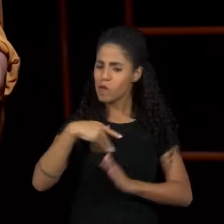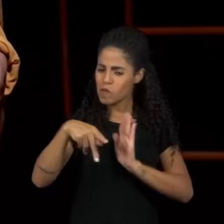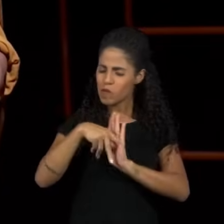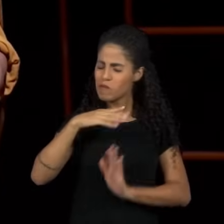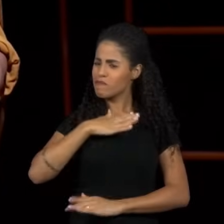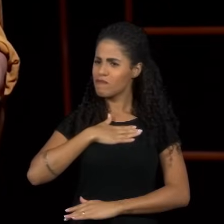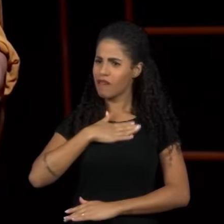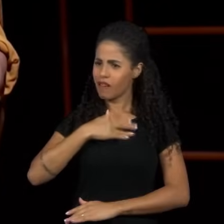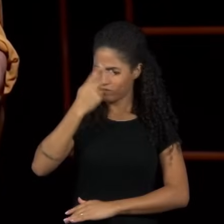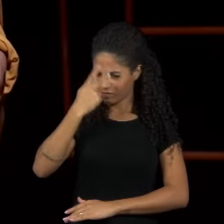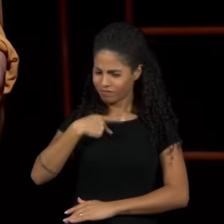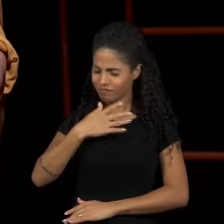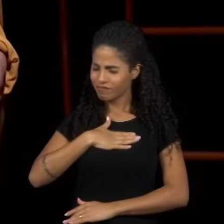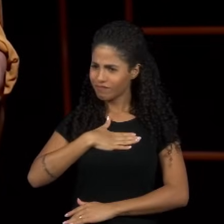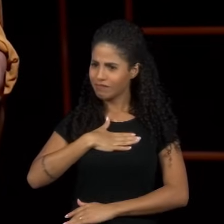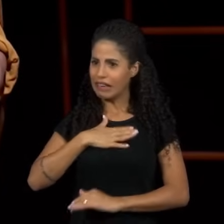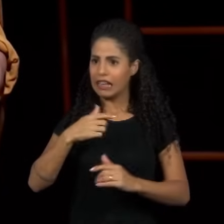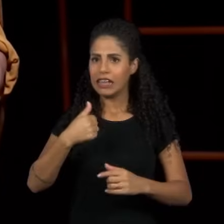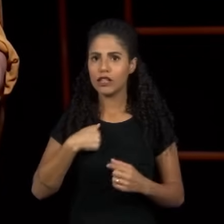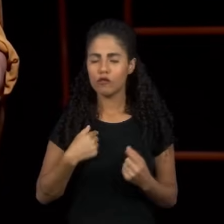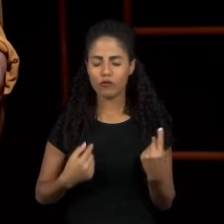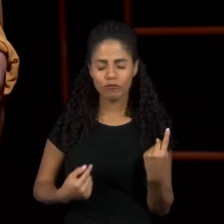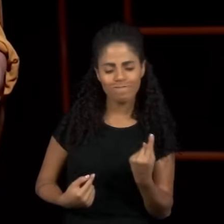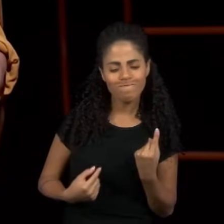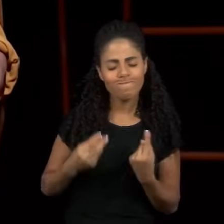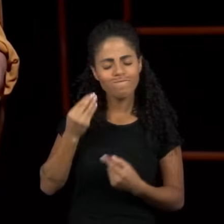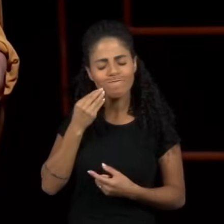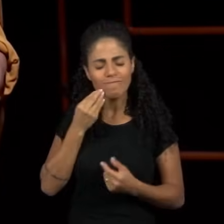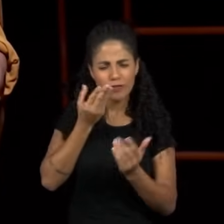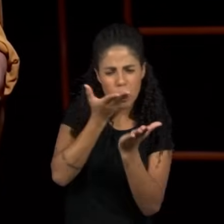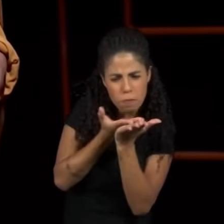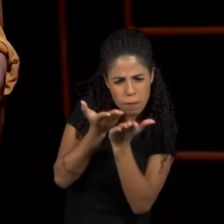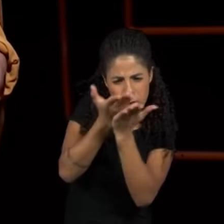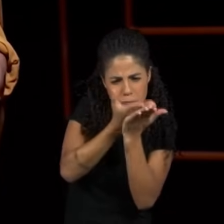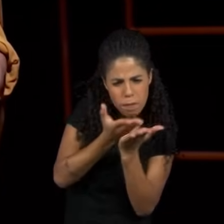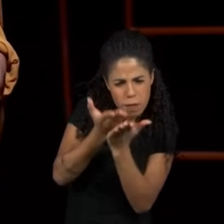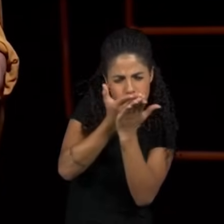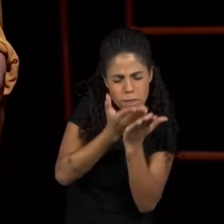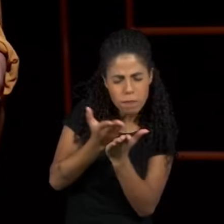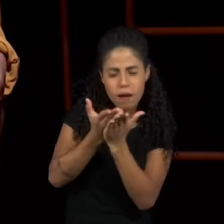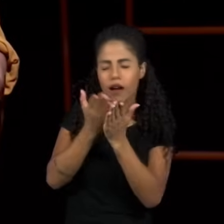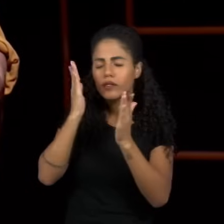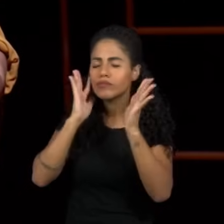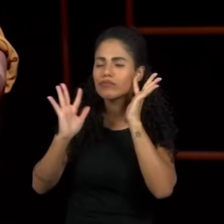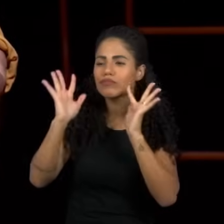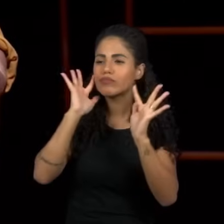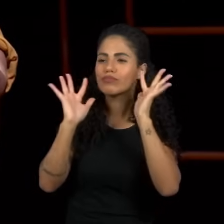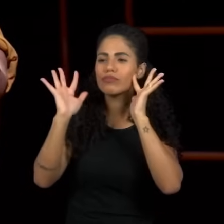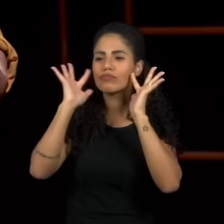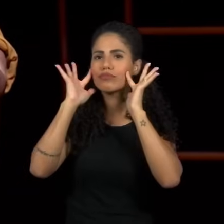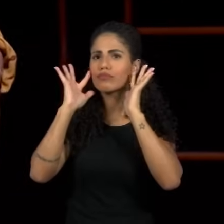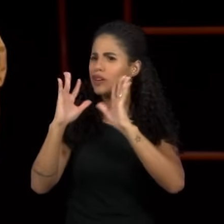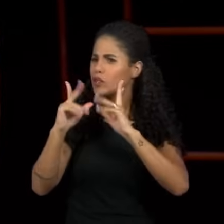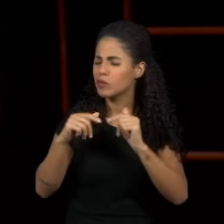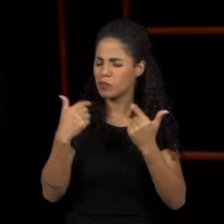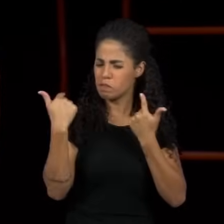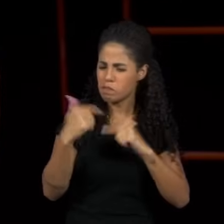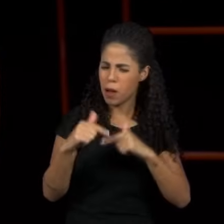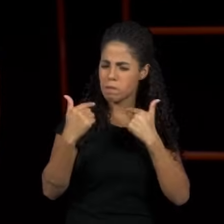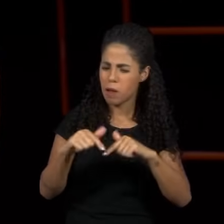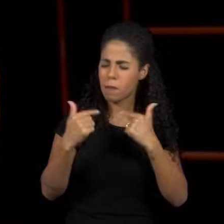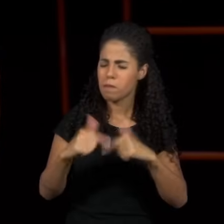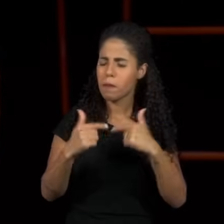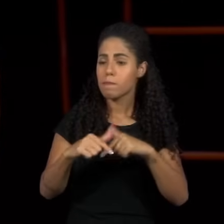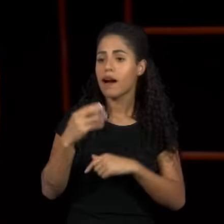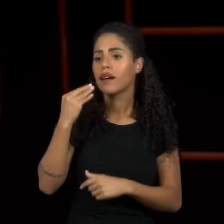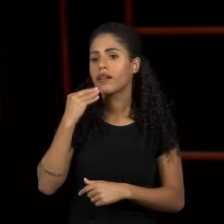muito, muito impulsiva também, eu não sou muito racional. Mesmo em teatro, todo o trabalho de mesa, que é o